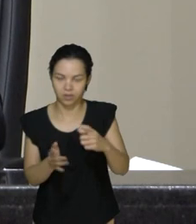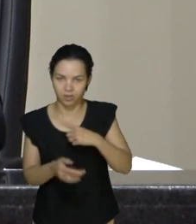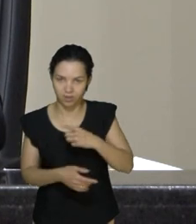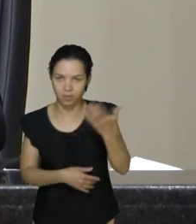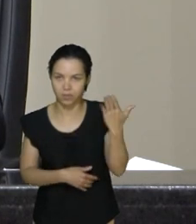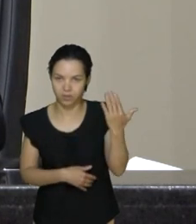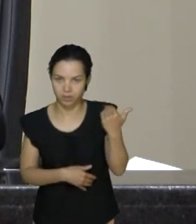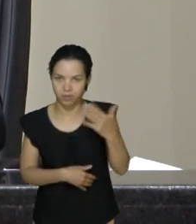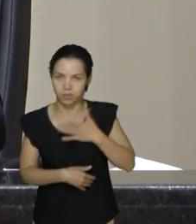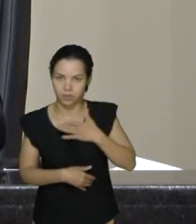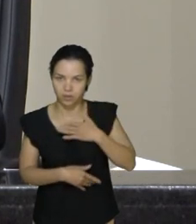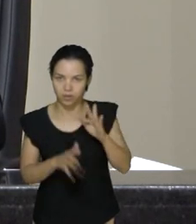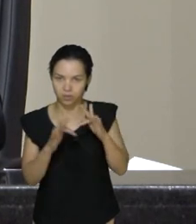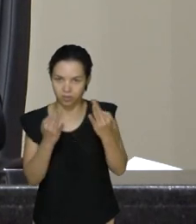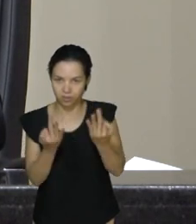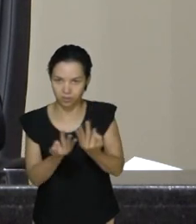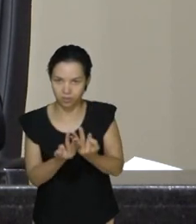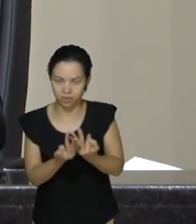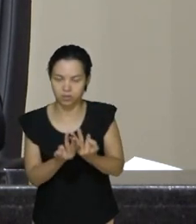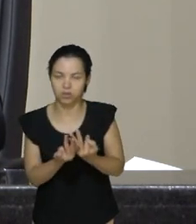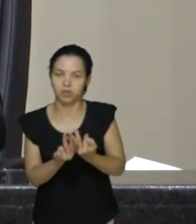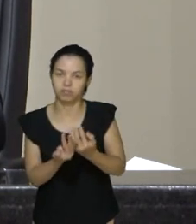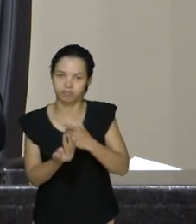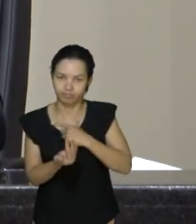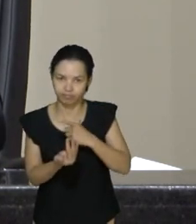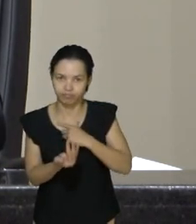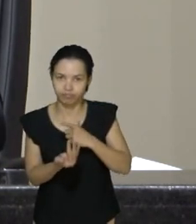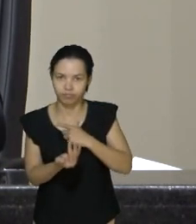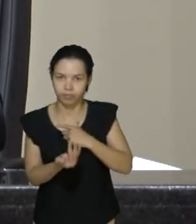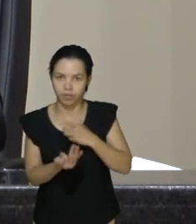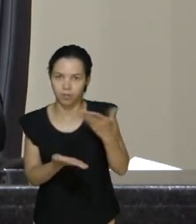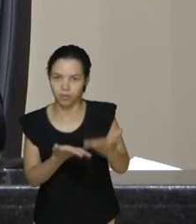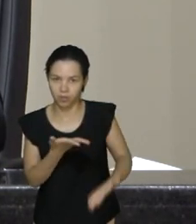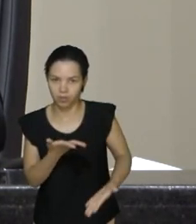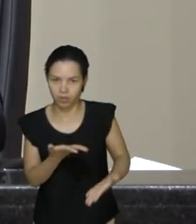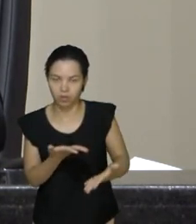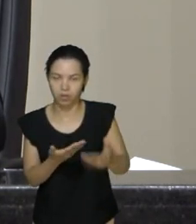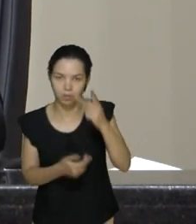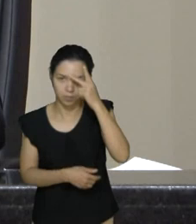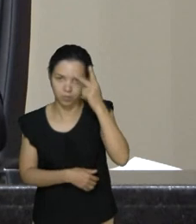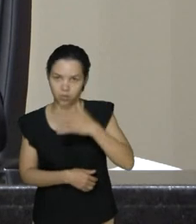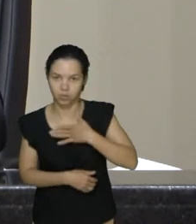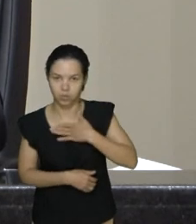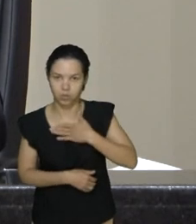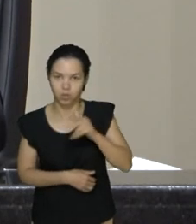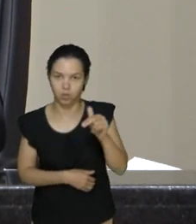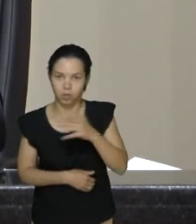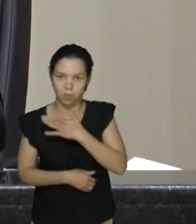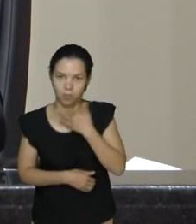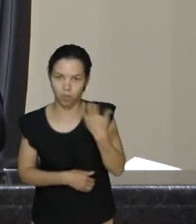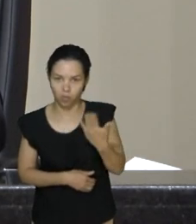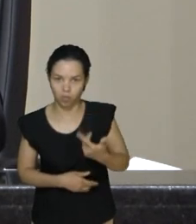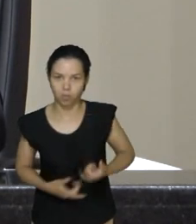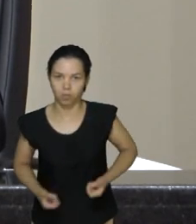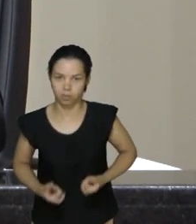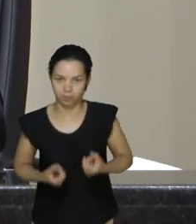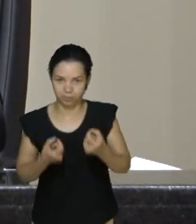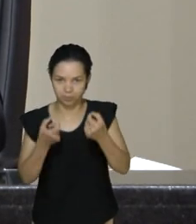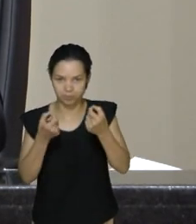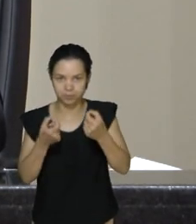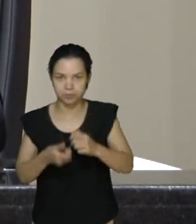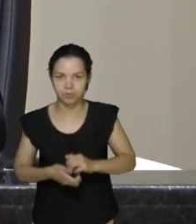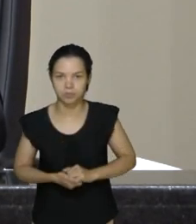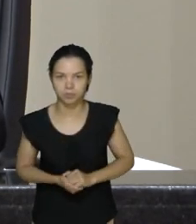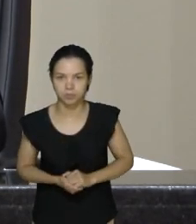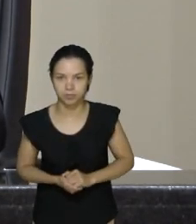minha família a infelicidade de perder um irmão pelo mal do câncer.